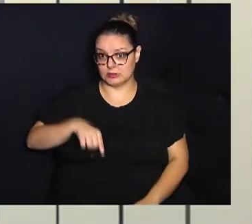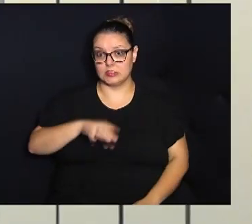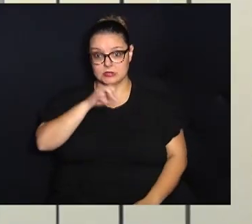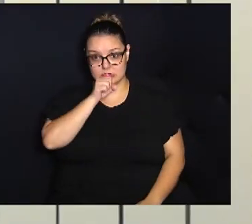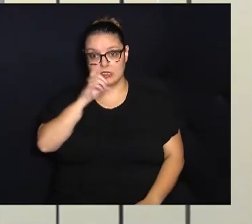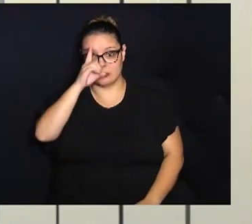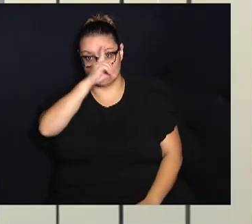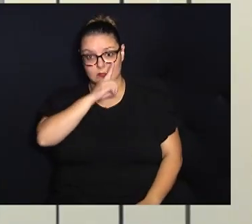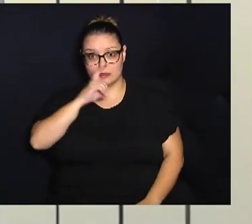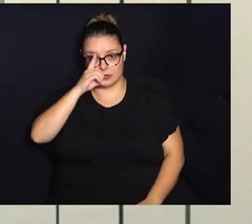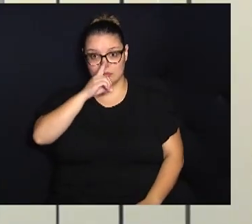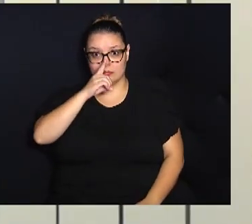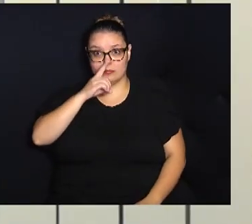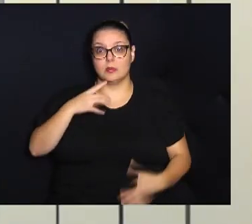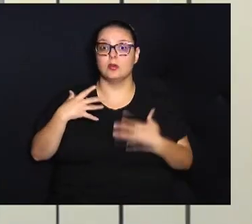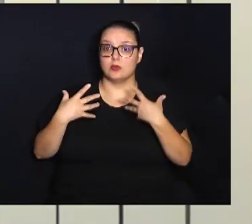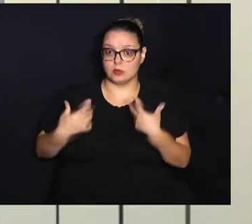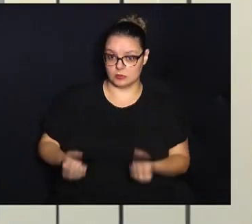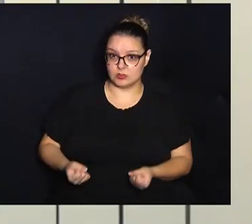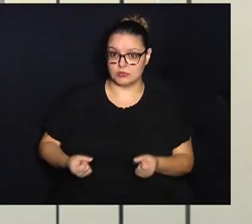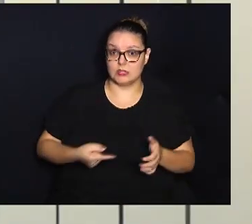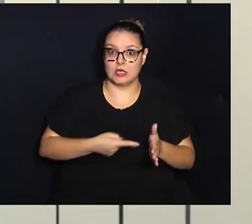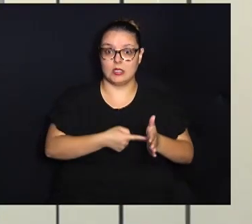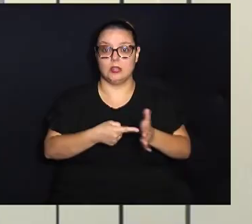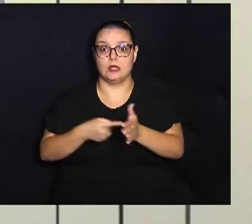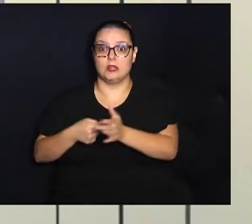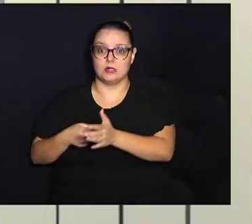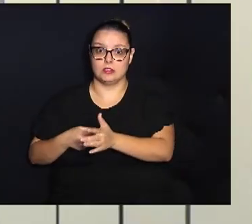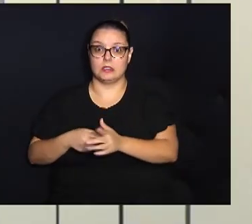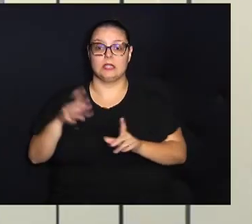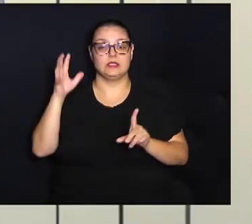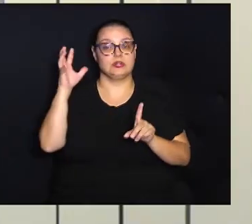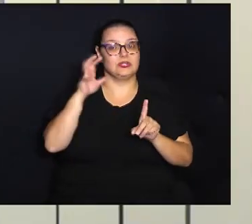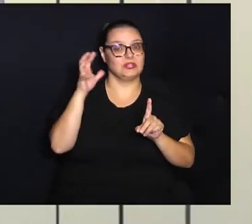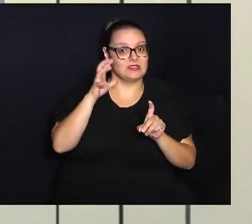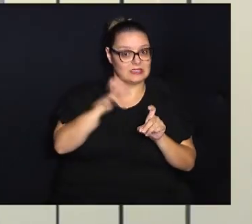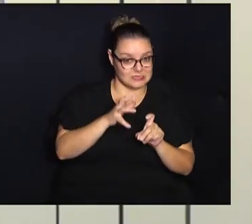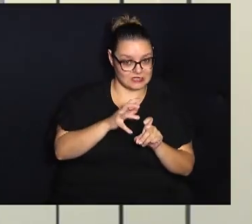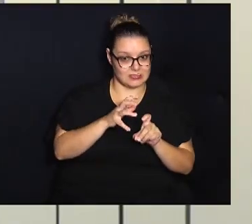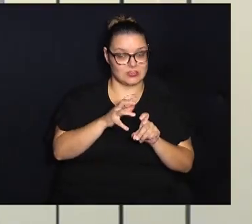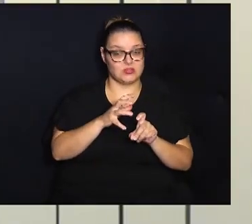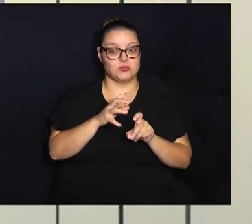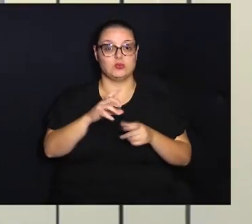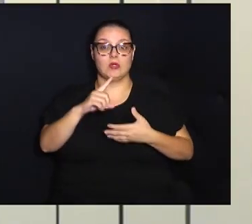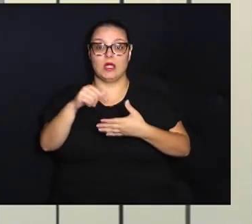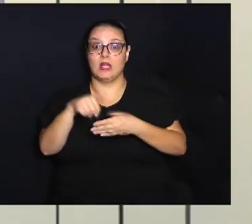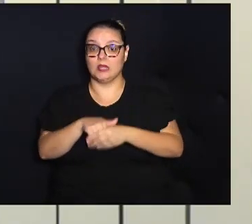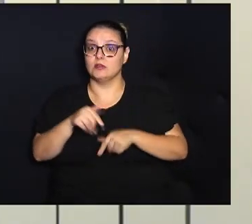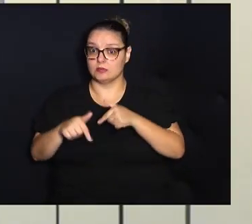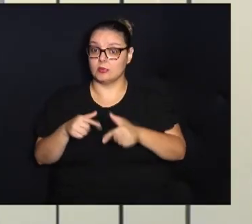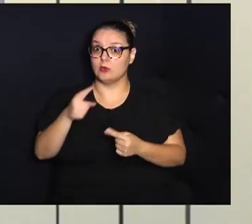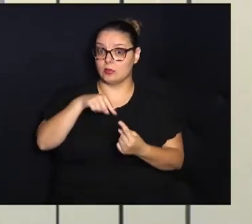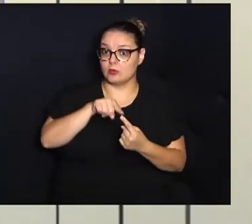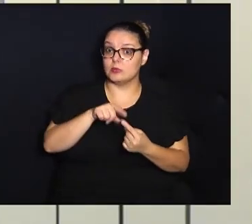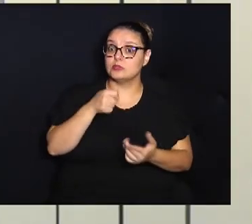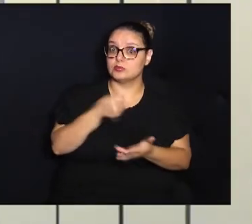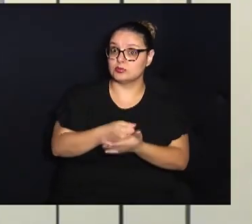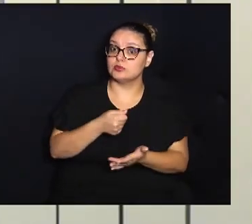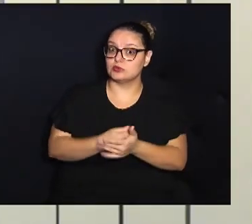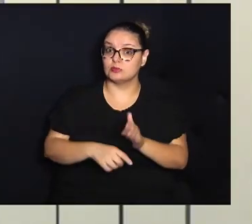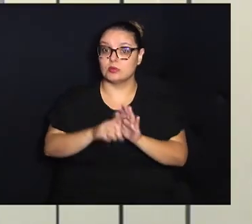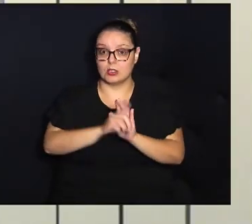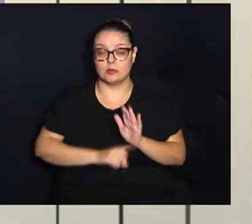semana para o recebimento de denúncias de assédio eleitoral no trabalho. O objetivo é garantir o direito